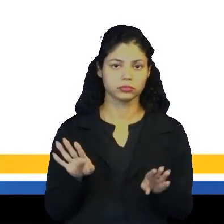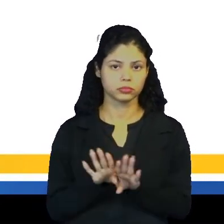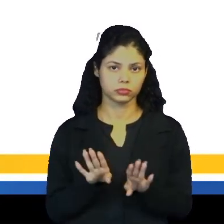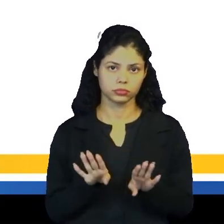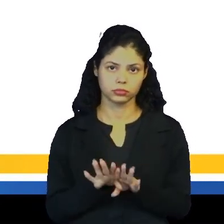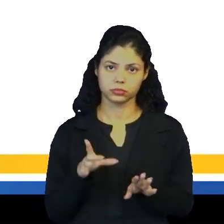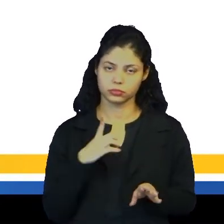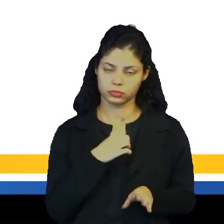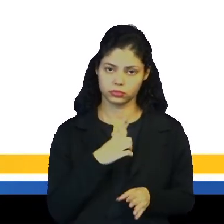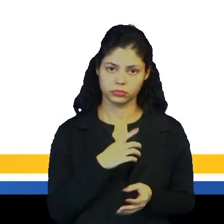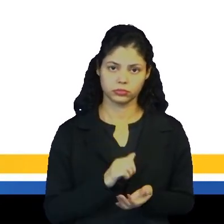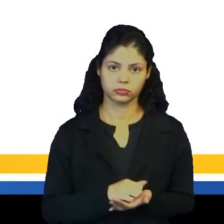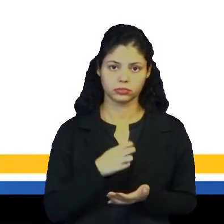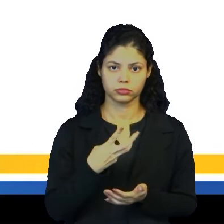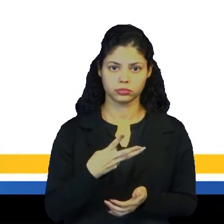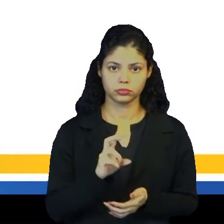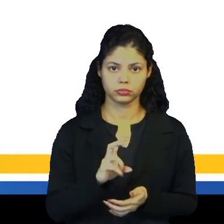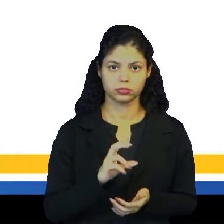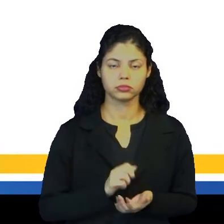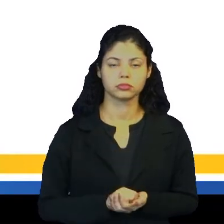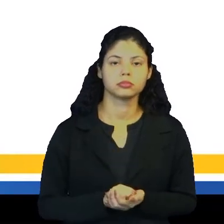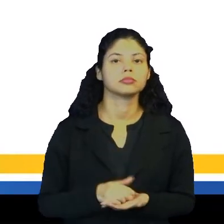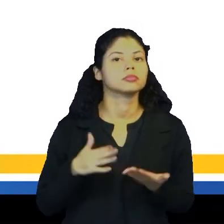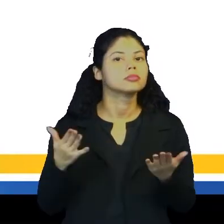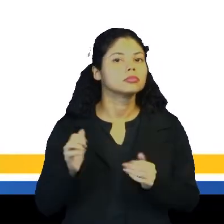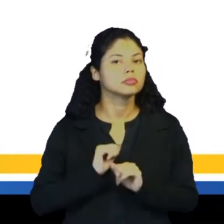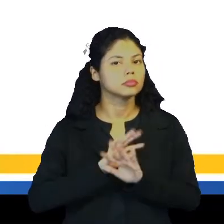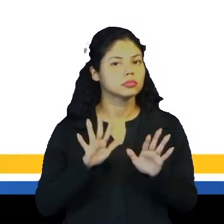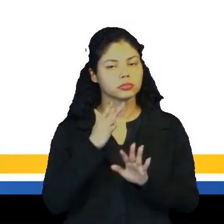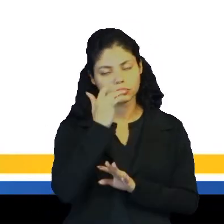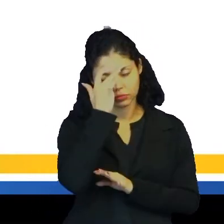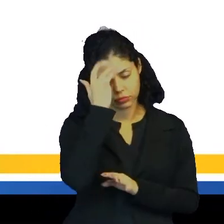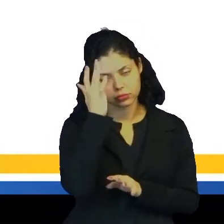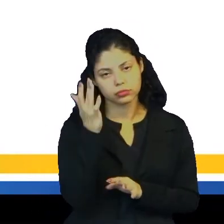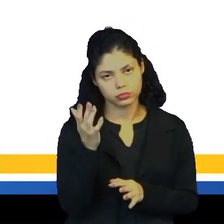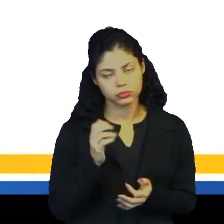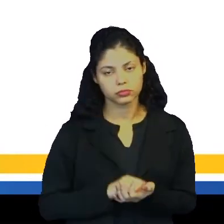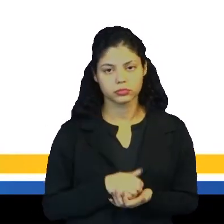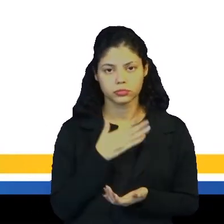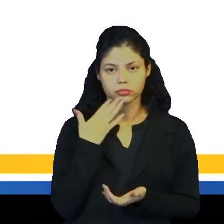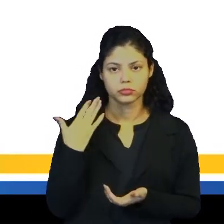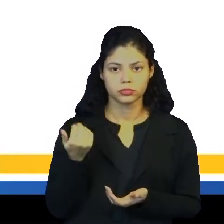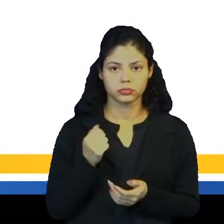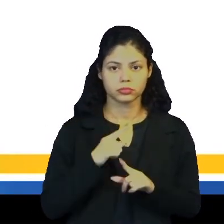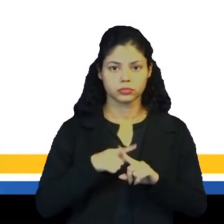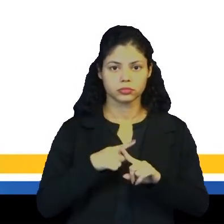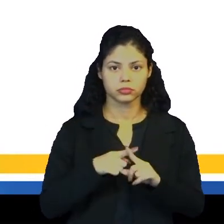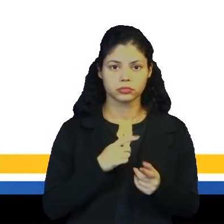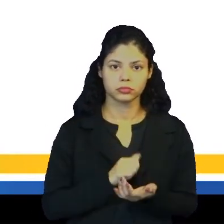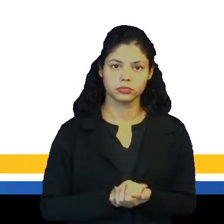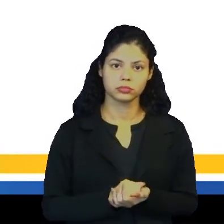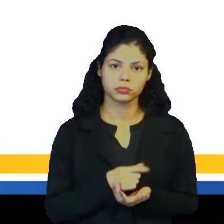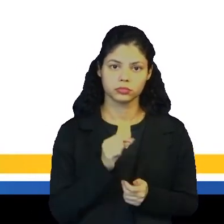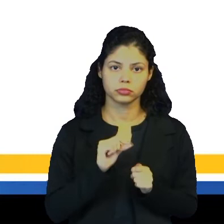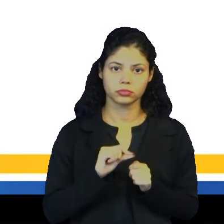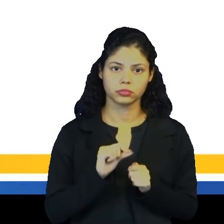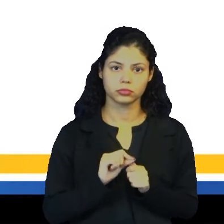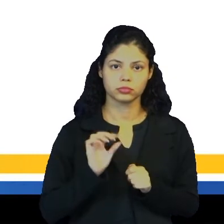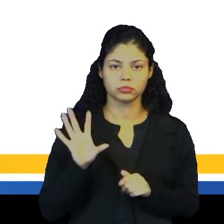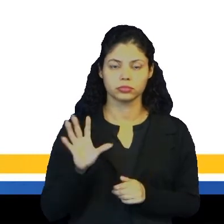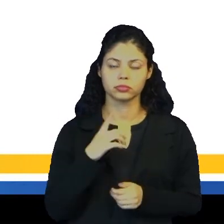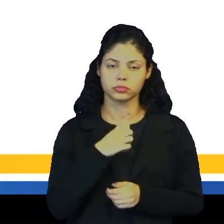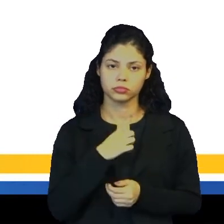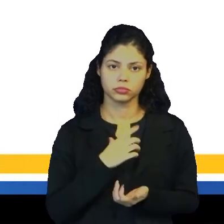também teremos o denominador 35. Então, ficou fácil essa aqui, né? Vamos fazer a multiplicação e aí logo